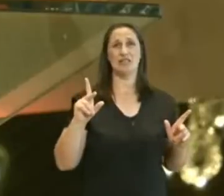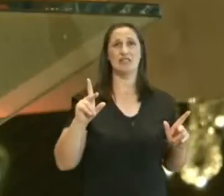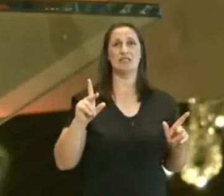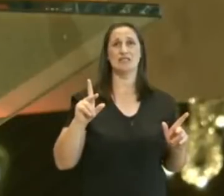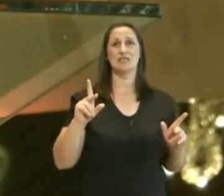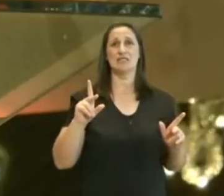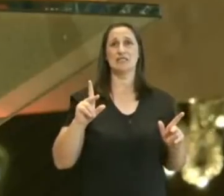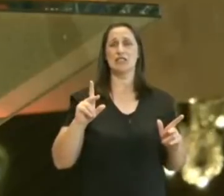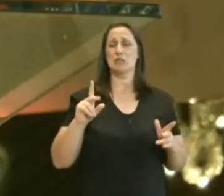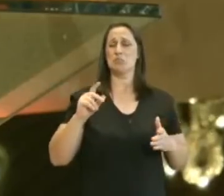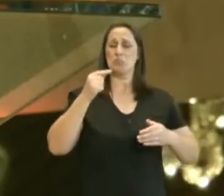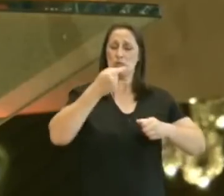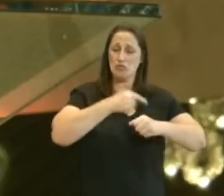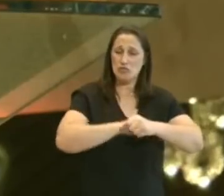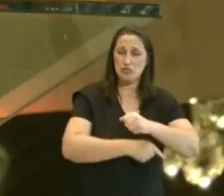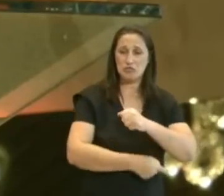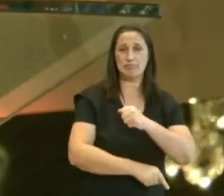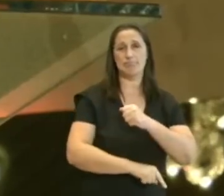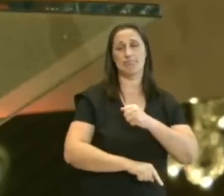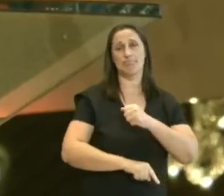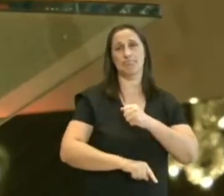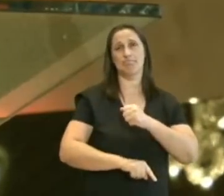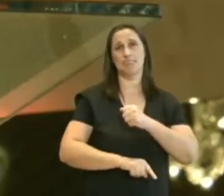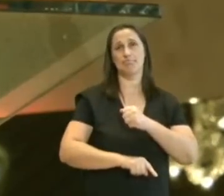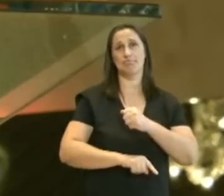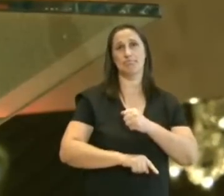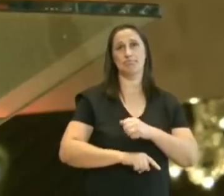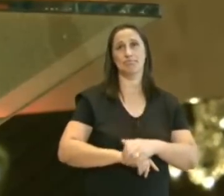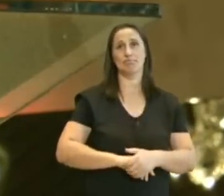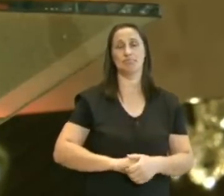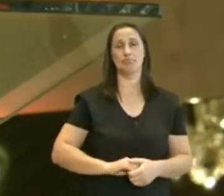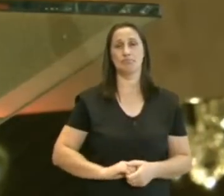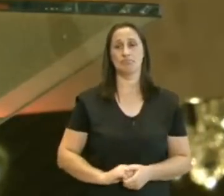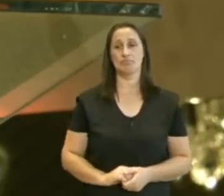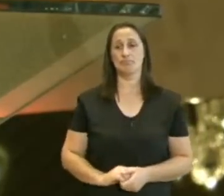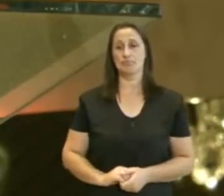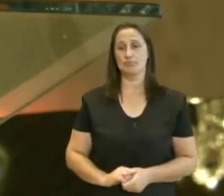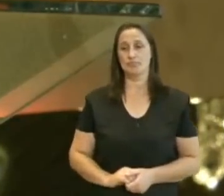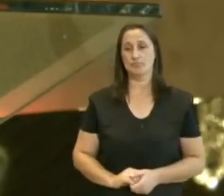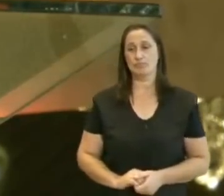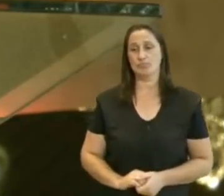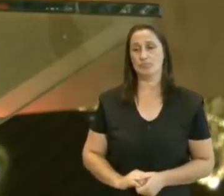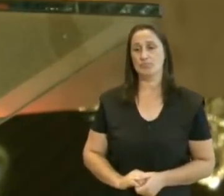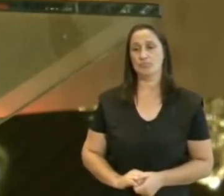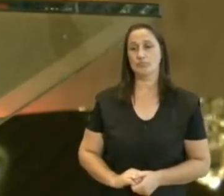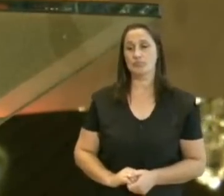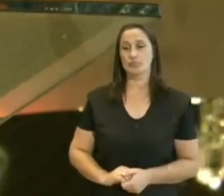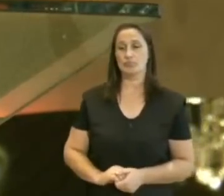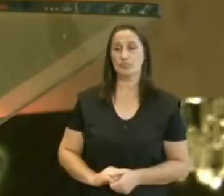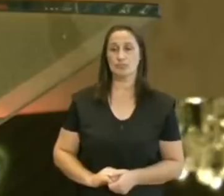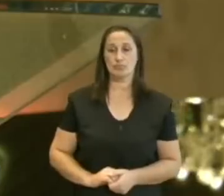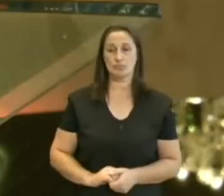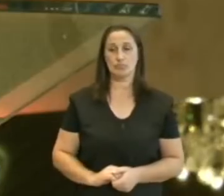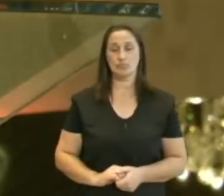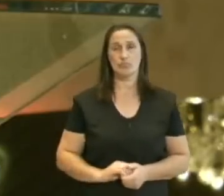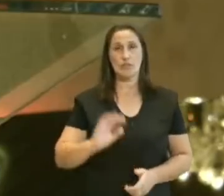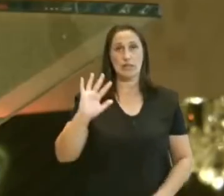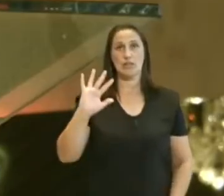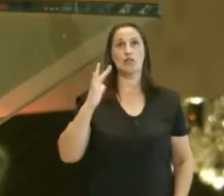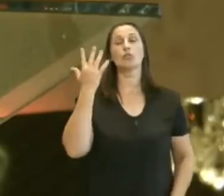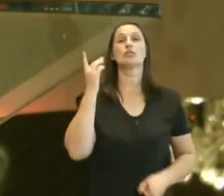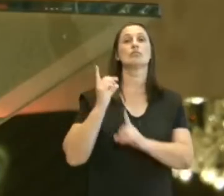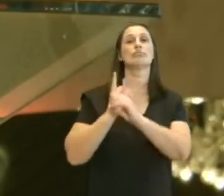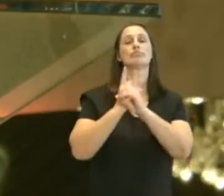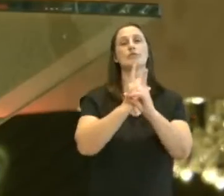mais intensa do que aquilo que eles estavam ouvindo daquelas mulheres. E quando os discípulos falaram